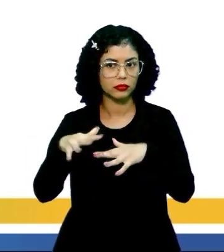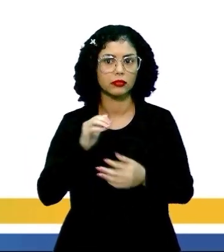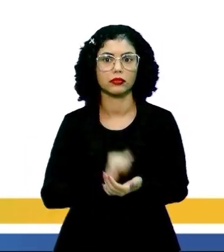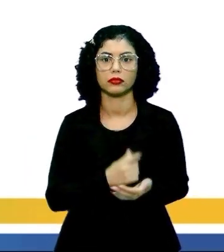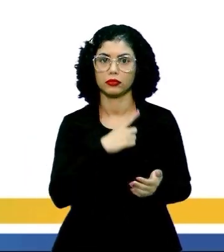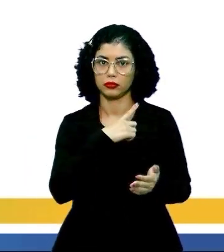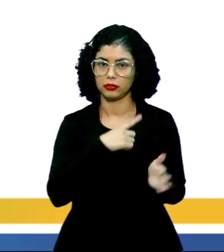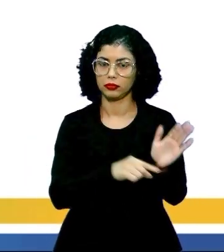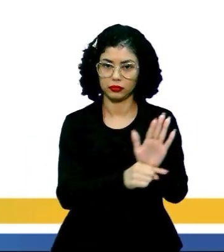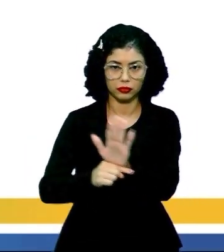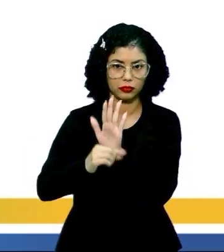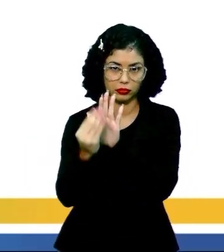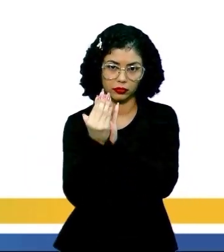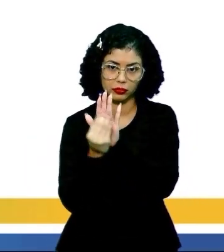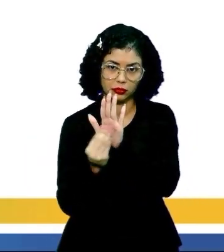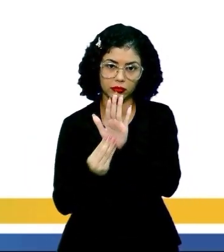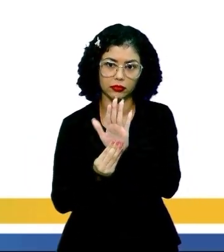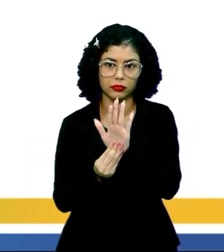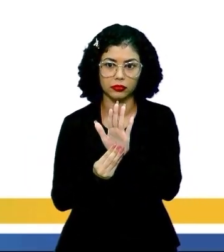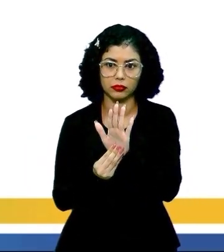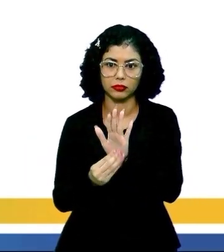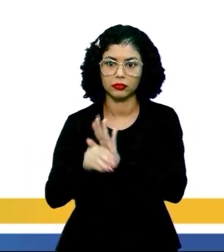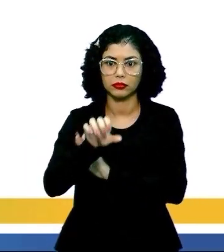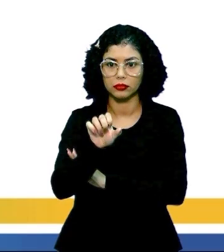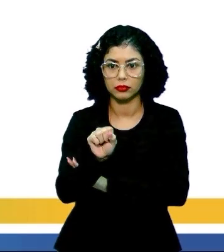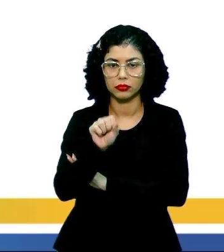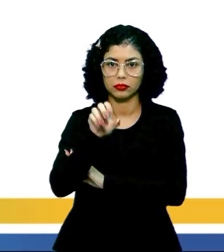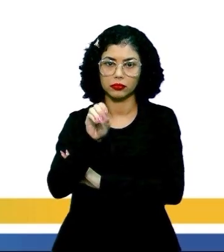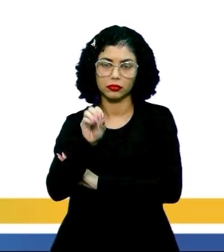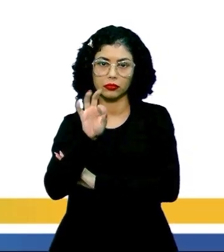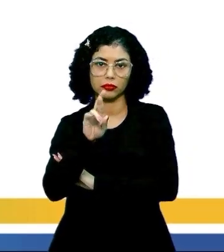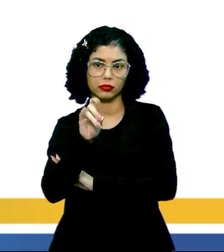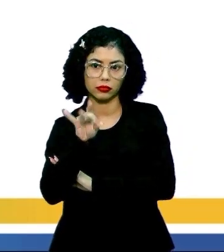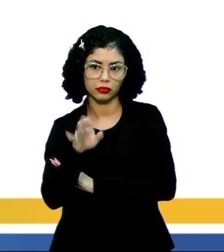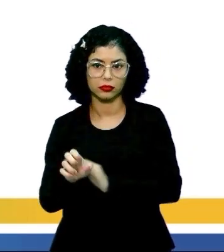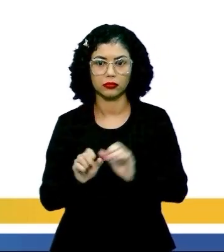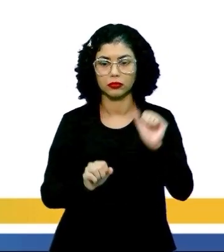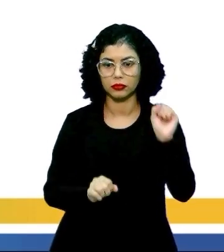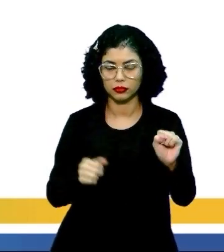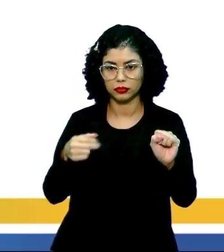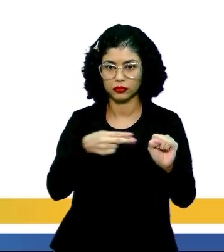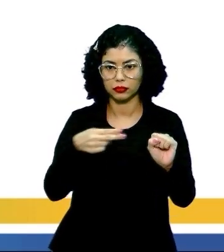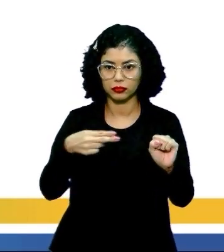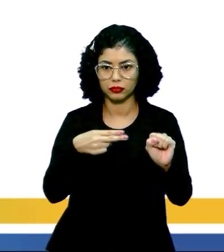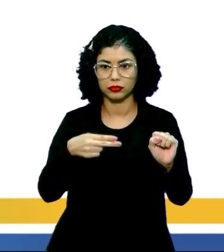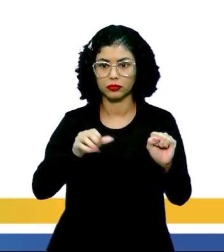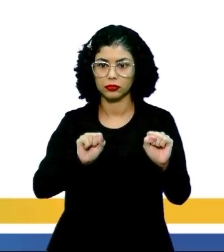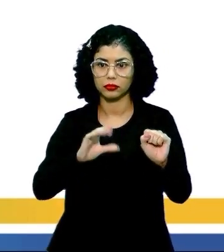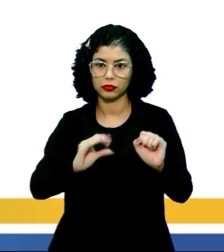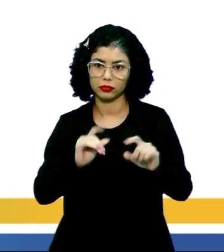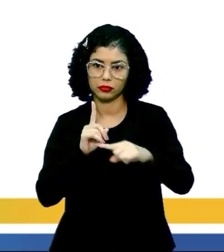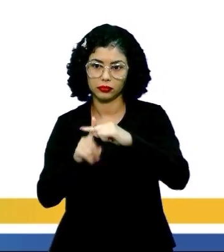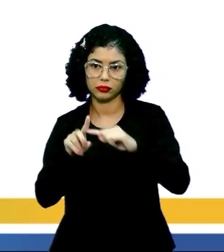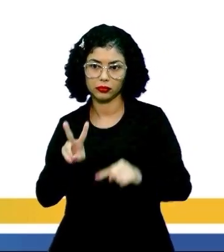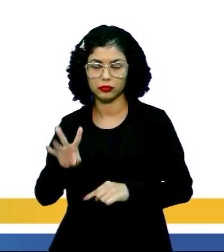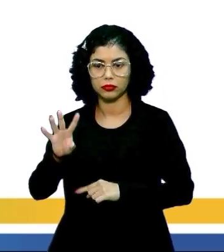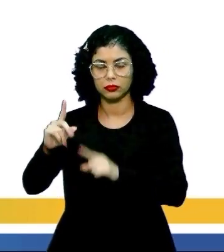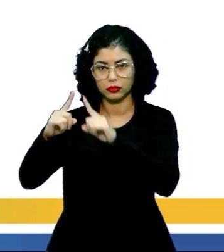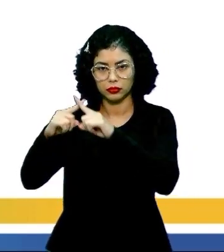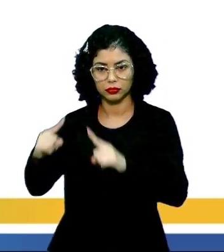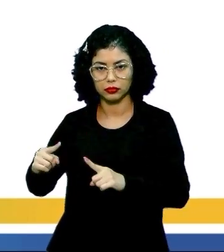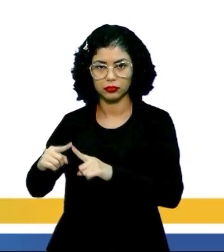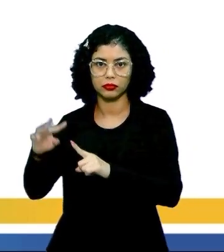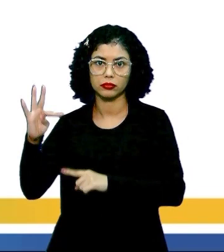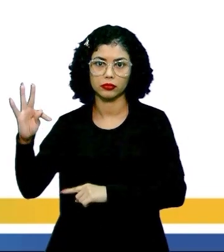dado a gente vai chamar de sorvete para fixar o s é igual a as s0 + v x